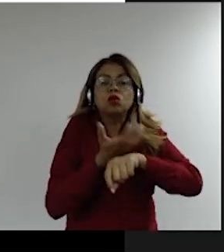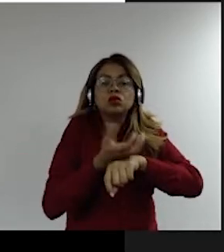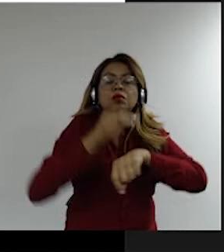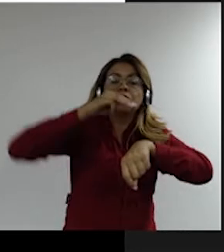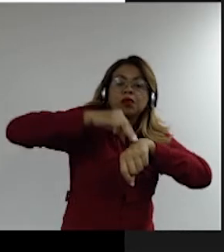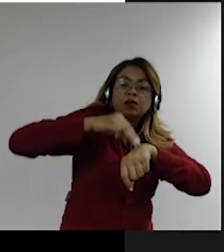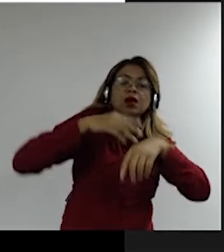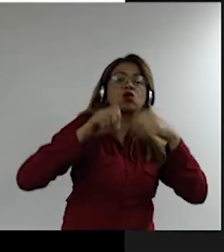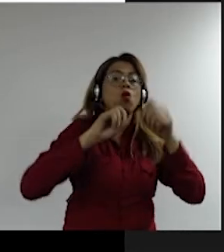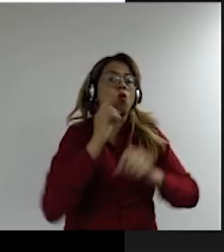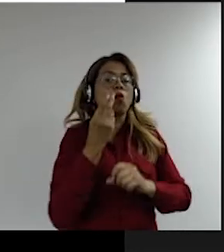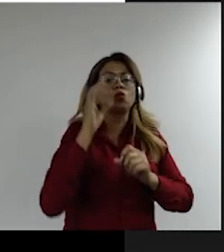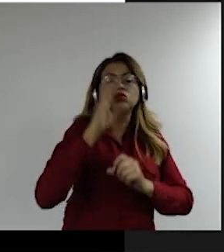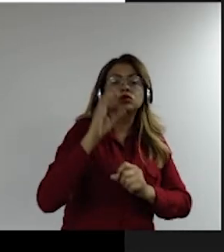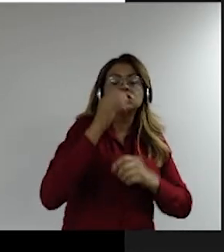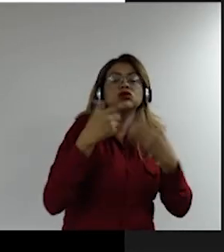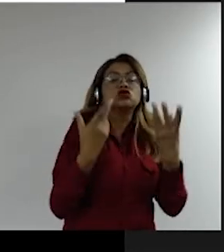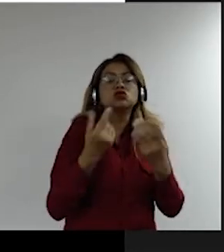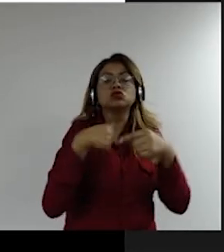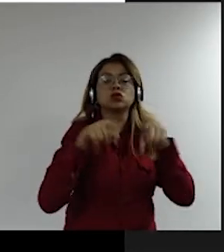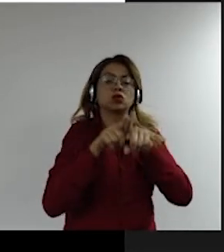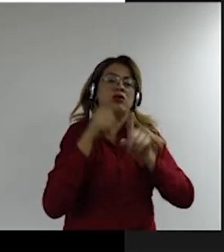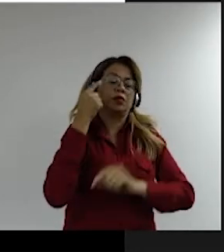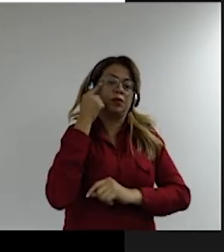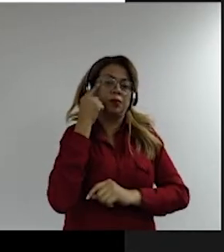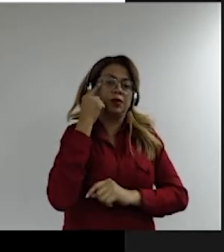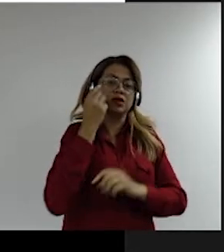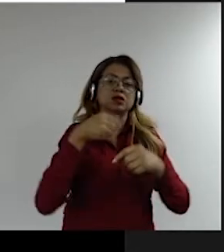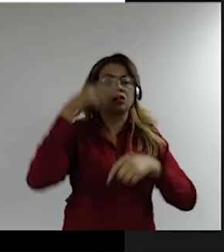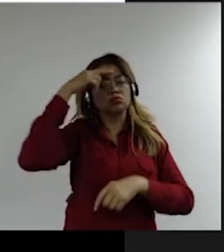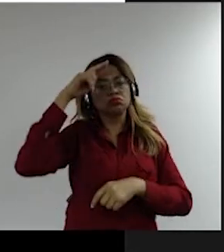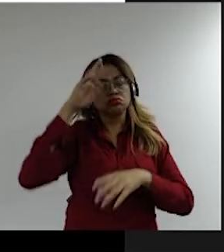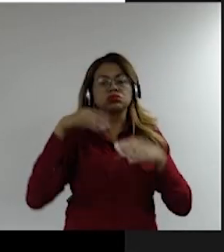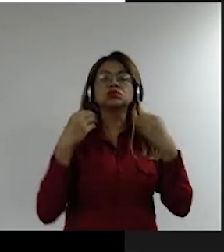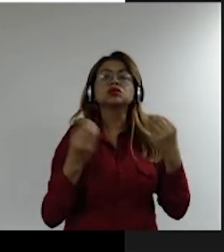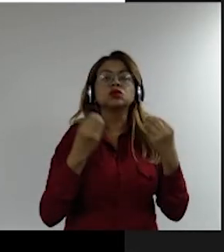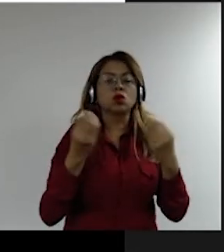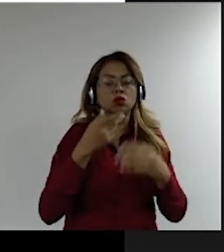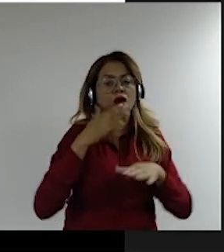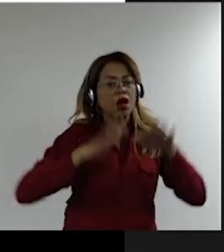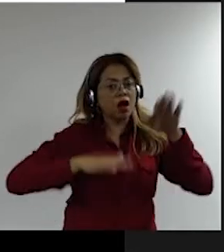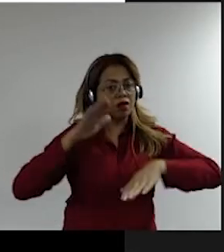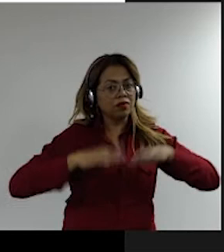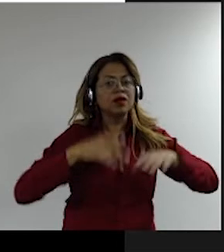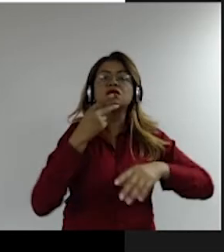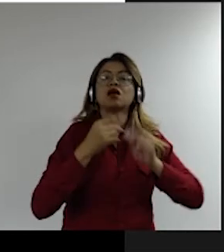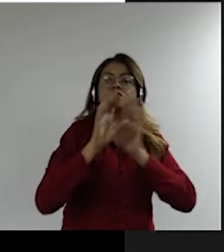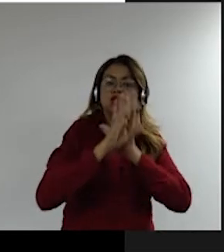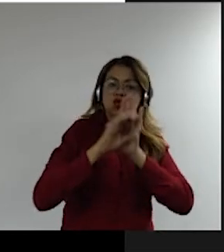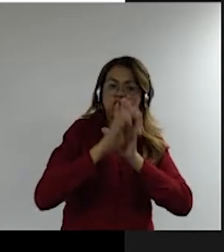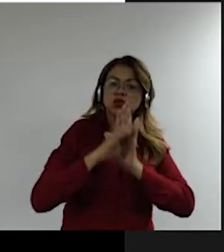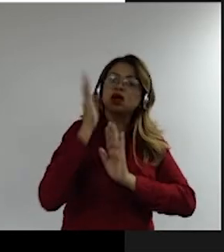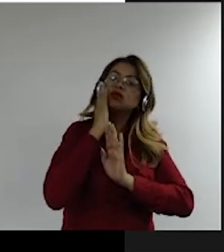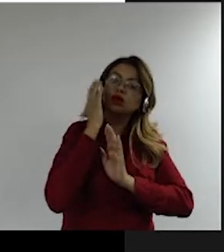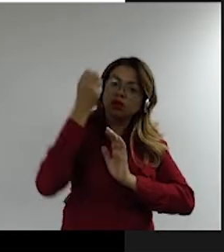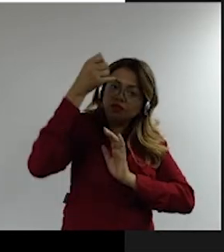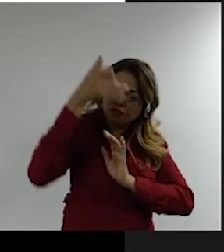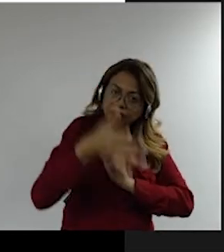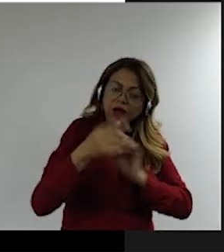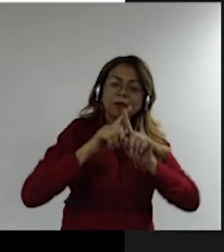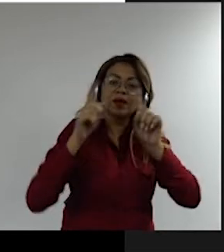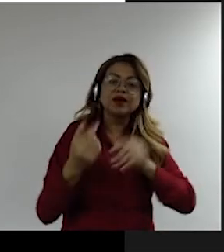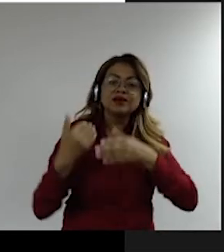pensar cientificamente, ou sequer pensar historicamente, ou seja, aplicar os conceitos aprendidos em problemas